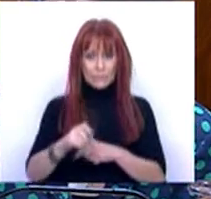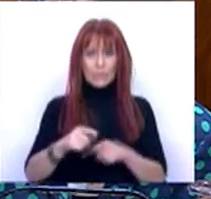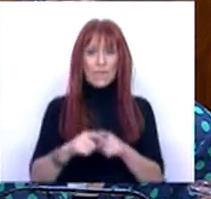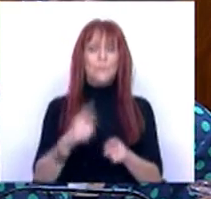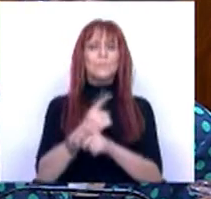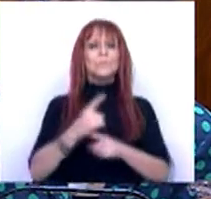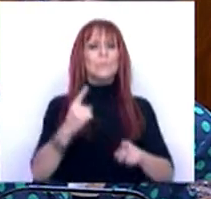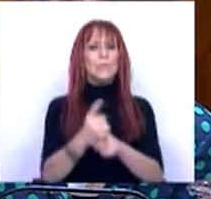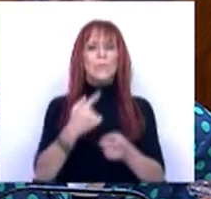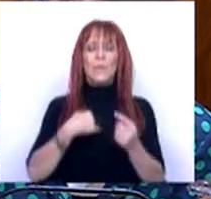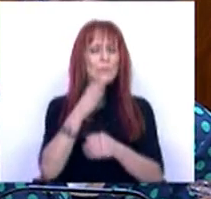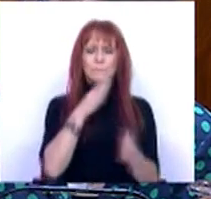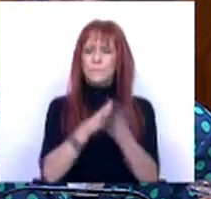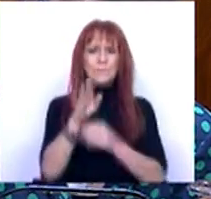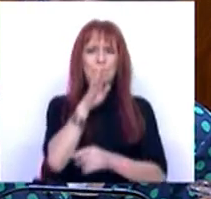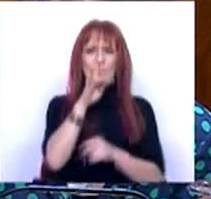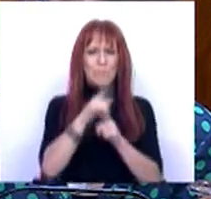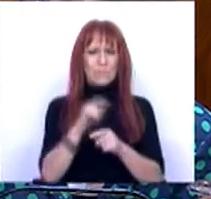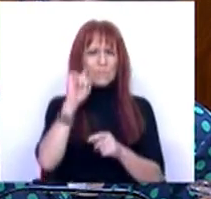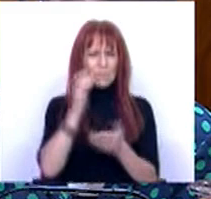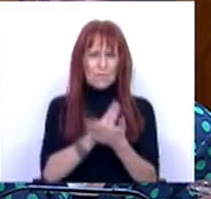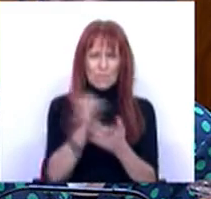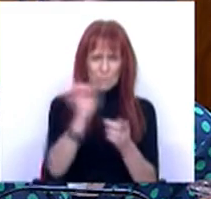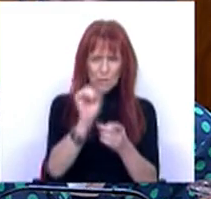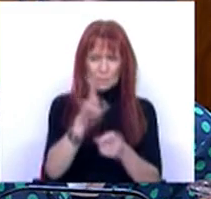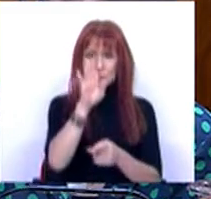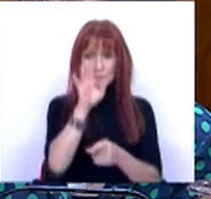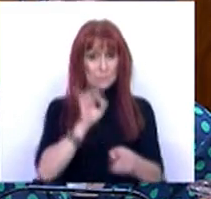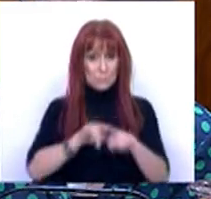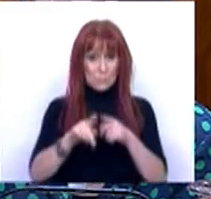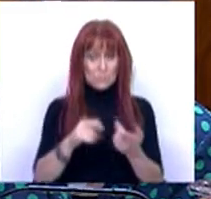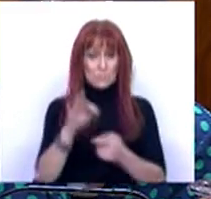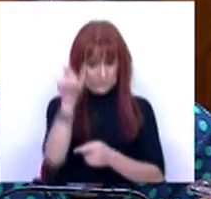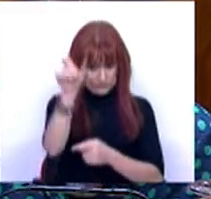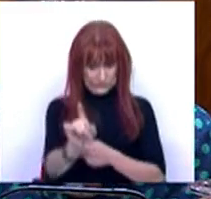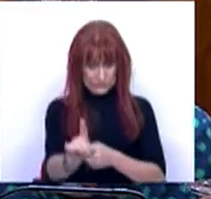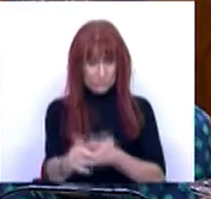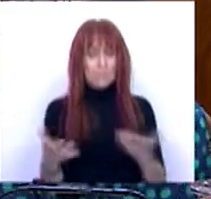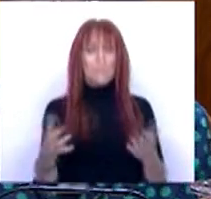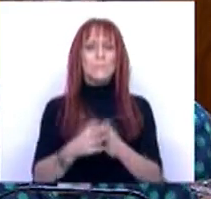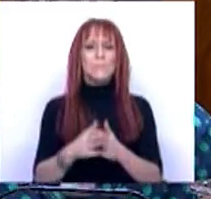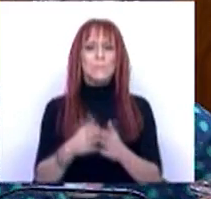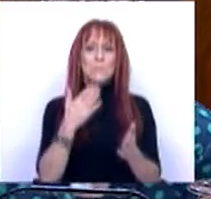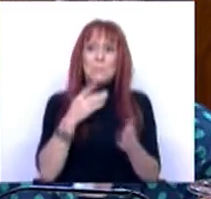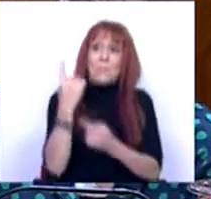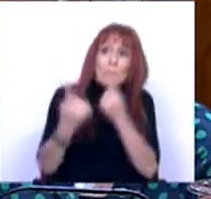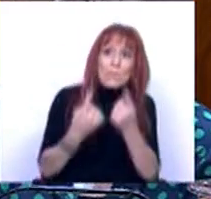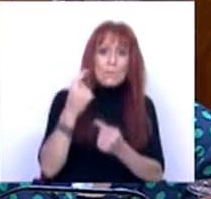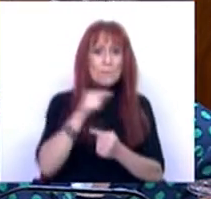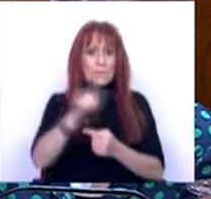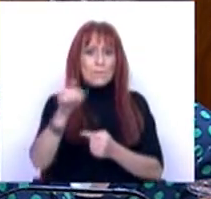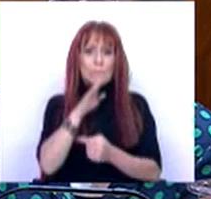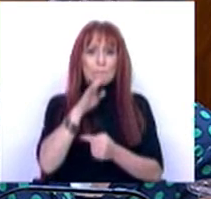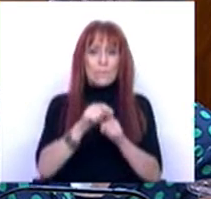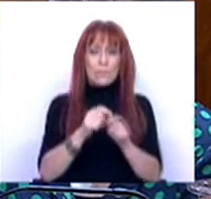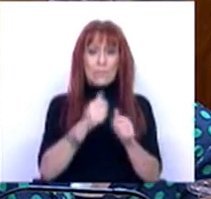que as razões para a não utilização dos comboios não é insegurança. Se o Sr. Deputado Filipe de Melo usa ou alguma vez usou o